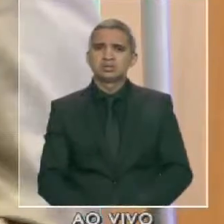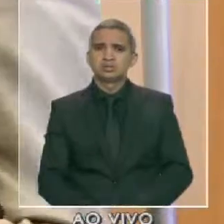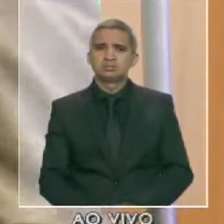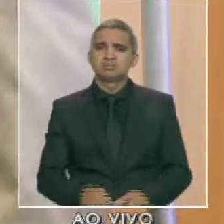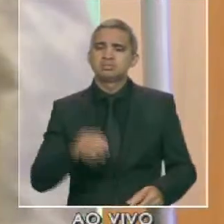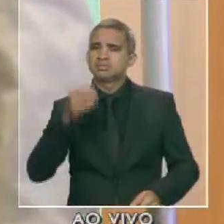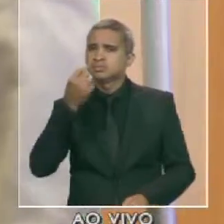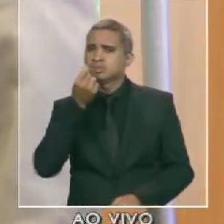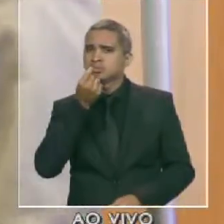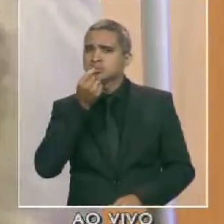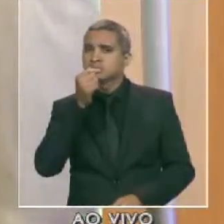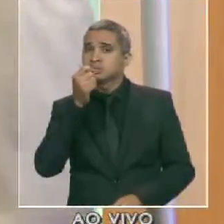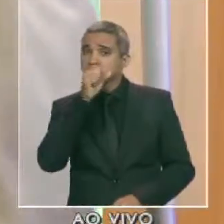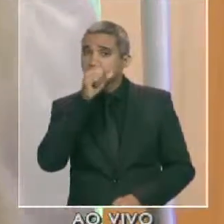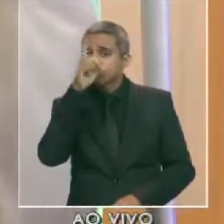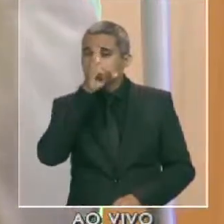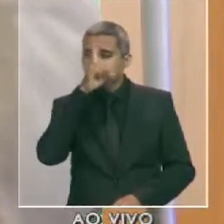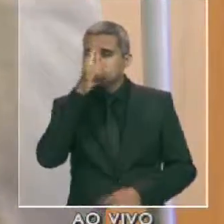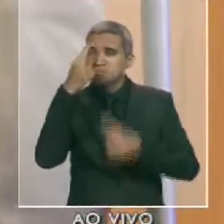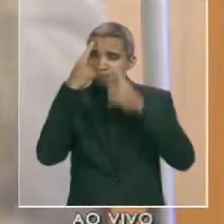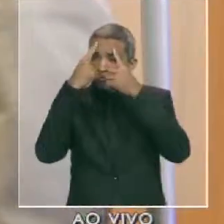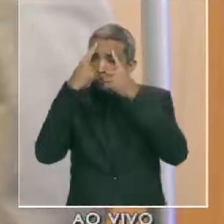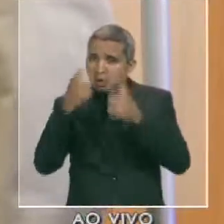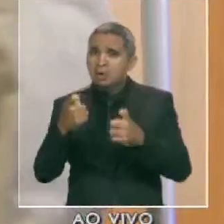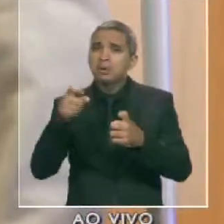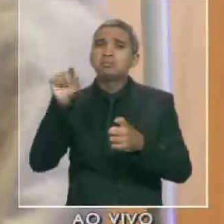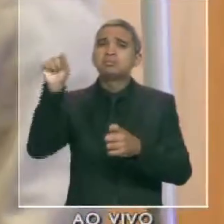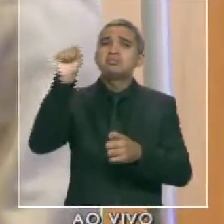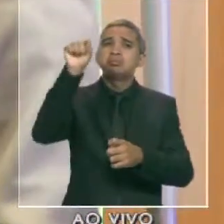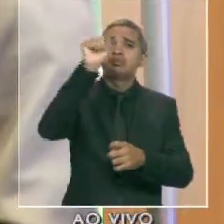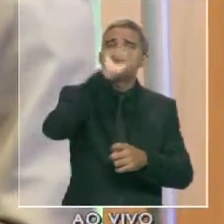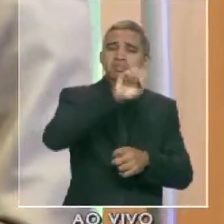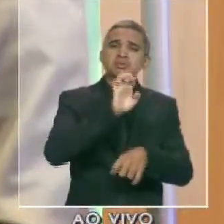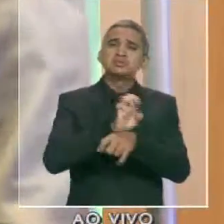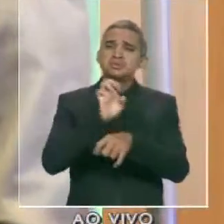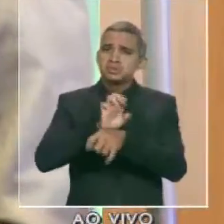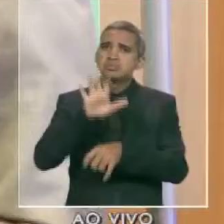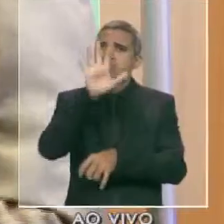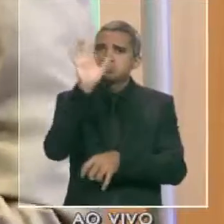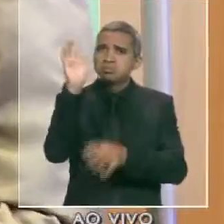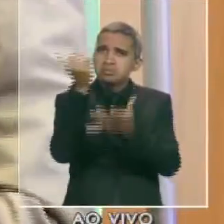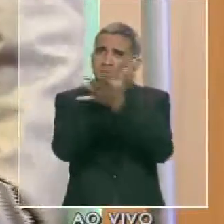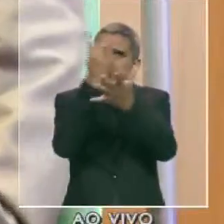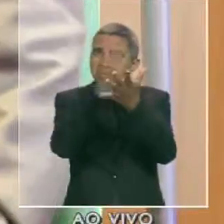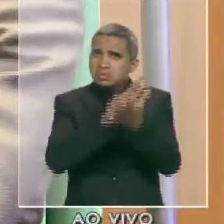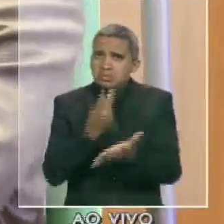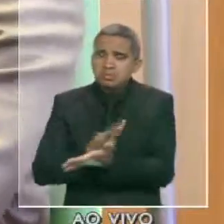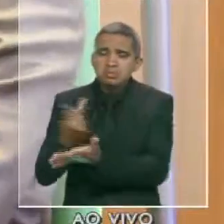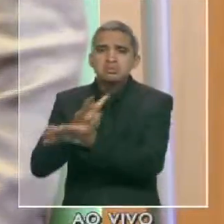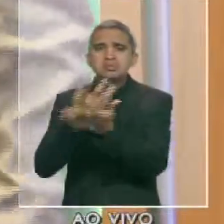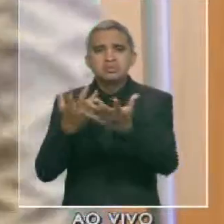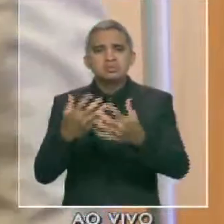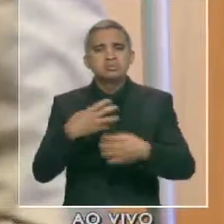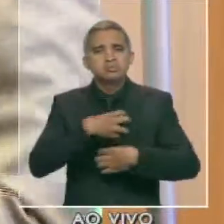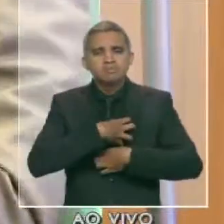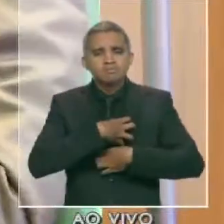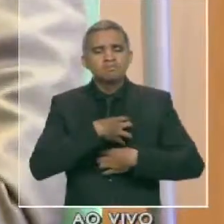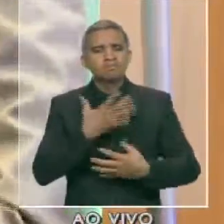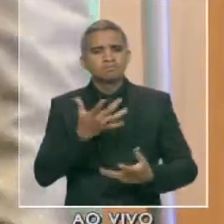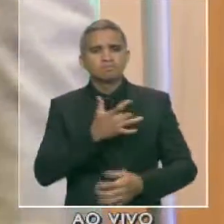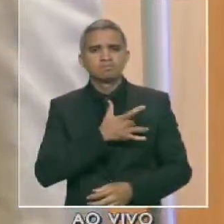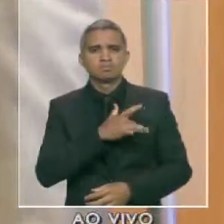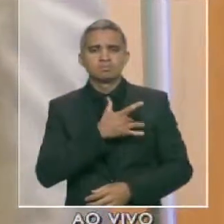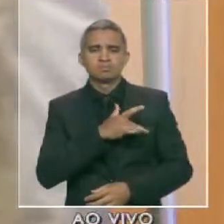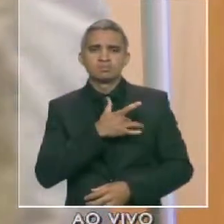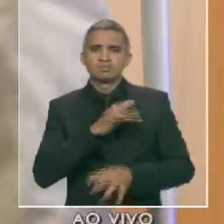violento por todo o Estado, então nós queremos aqui ser solidários a todas as famílias. E aqui dizer também que nós, nesta casa, temos feito a nossa